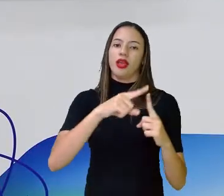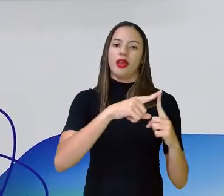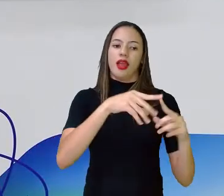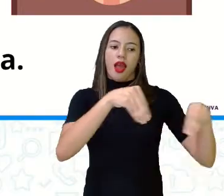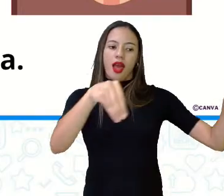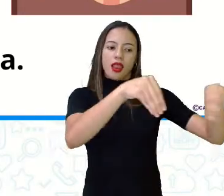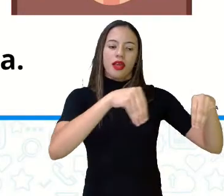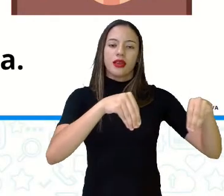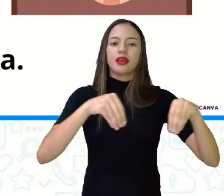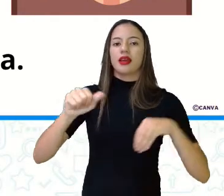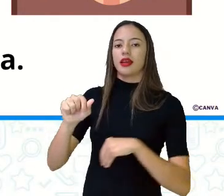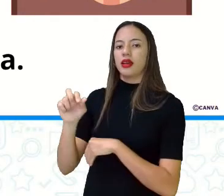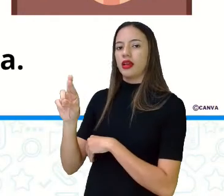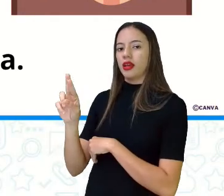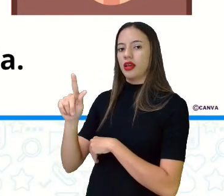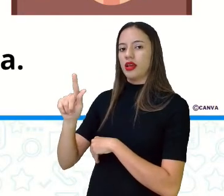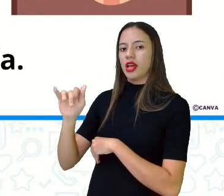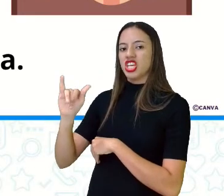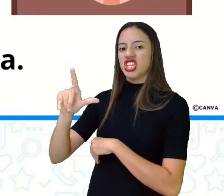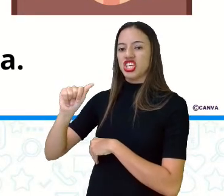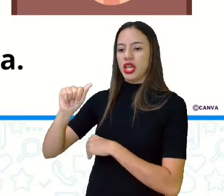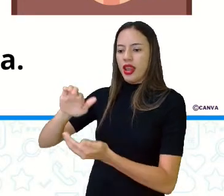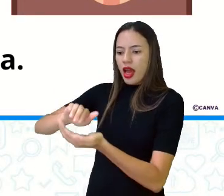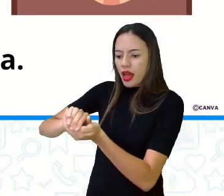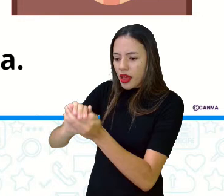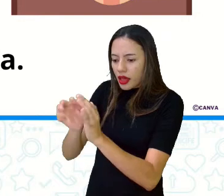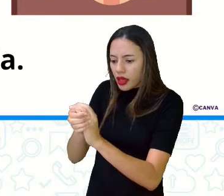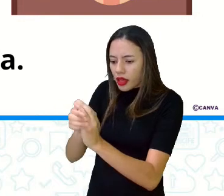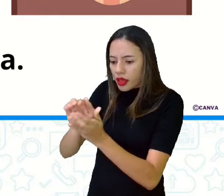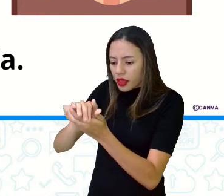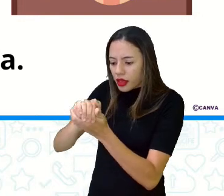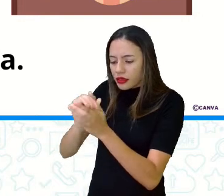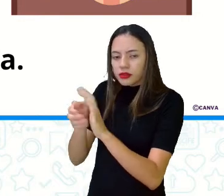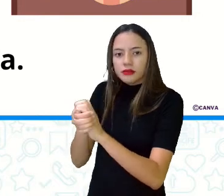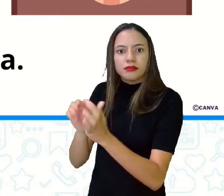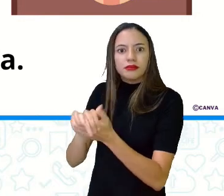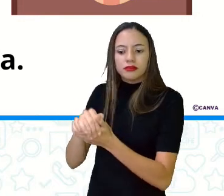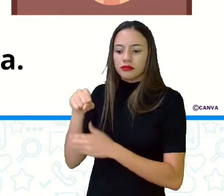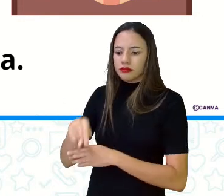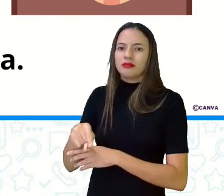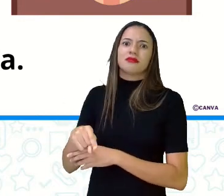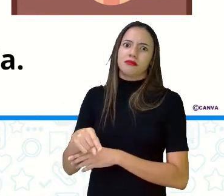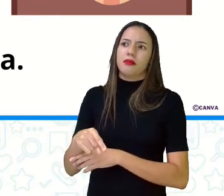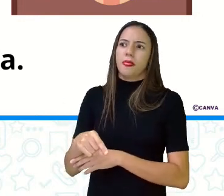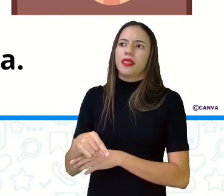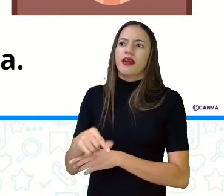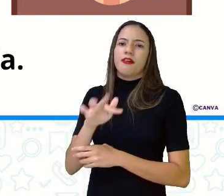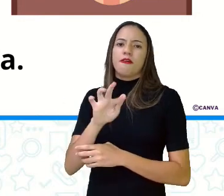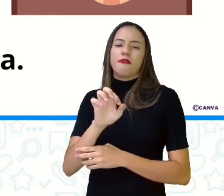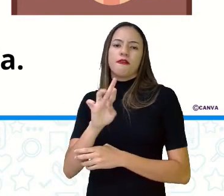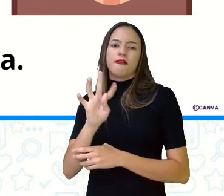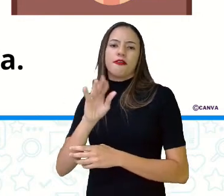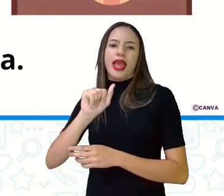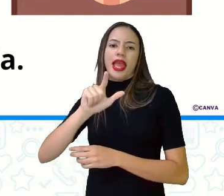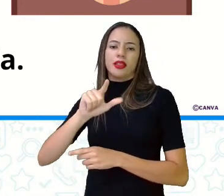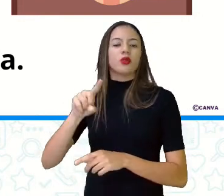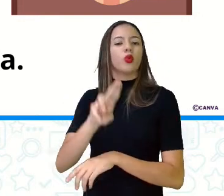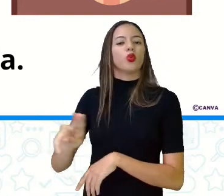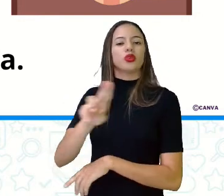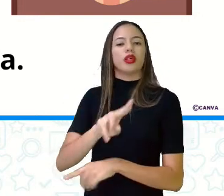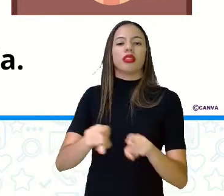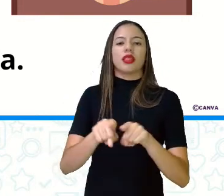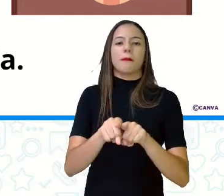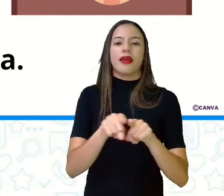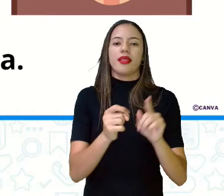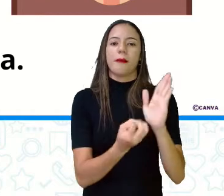escuro, muito fértil, justamente por ter material orgânico, e muito utilizado na produção